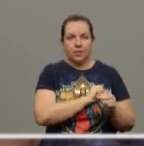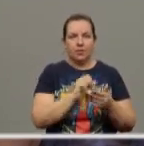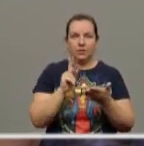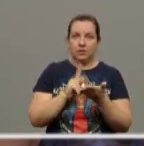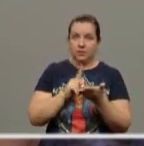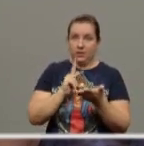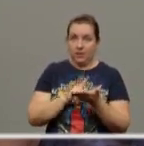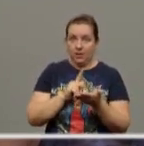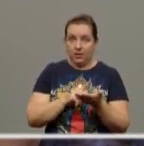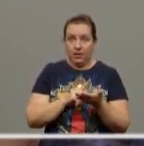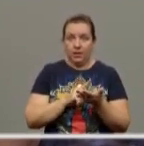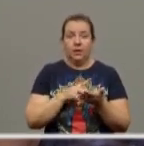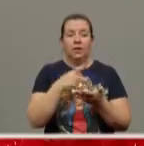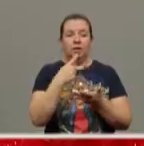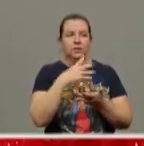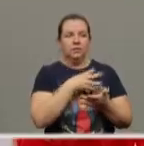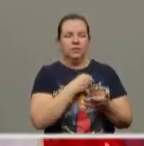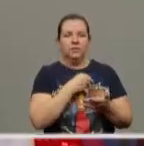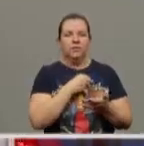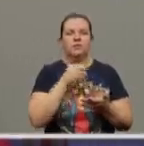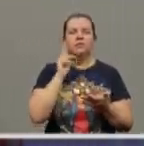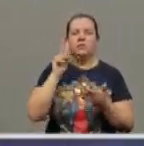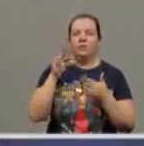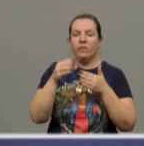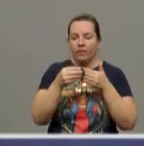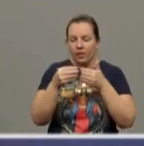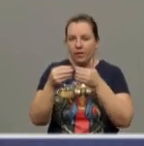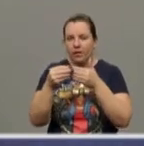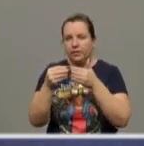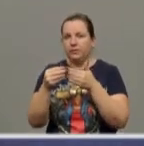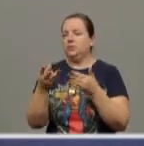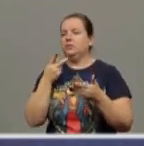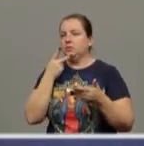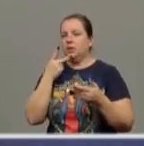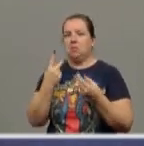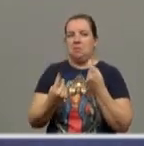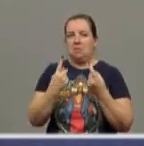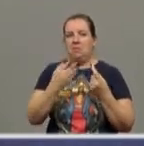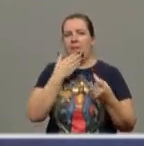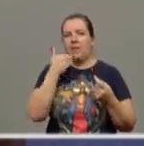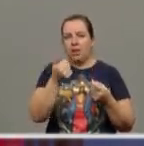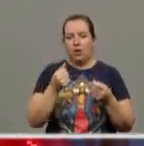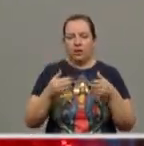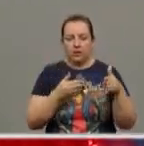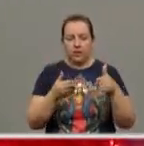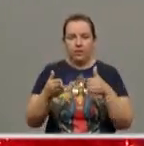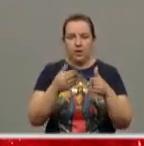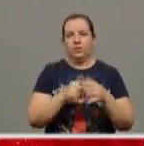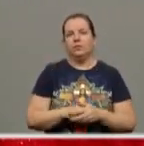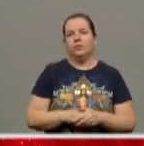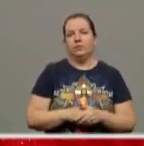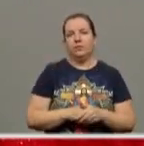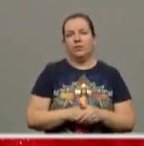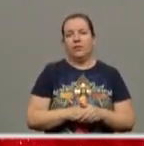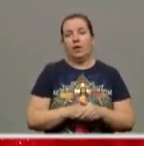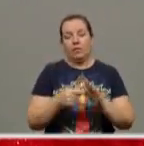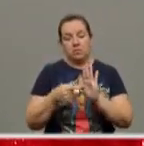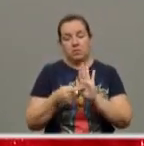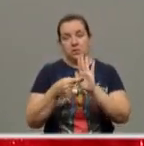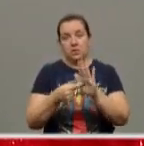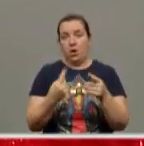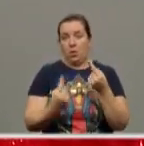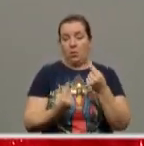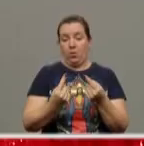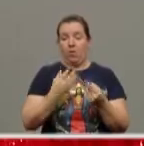Se o pai e a mãe ama de verdade esse filho, vai orientar para o melhor caminho. Vai orientar para que esse filho ele seja, né, um